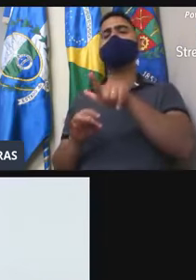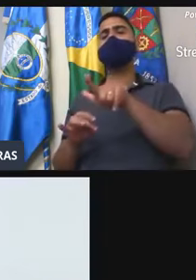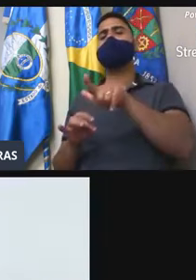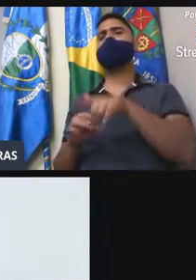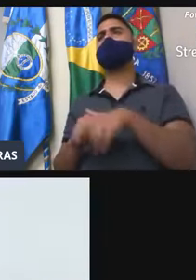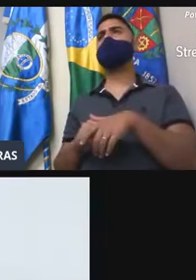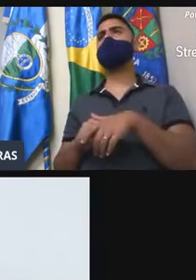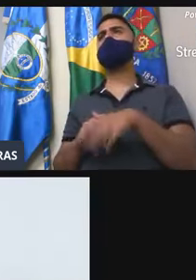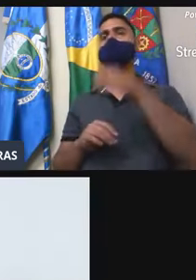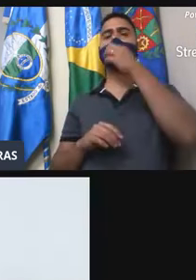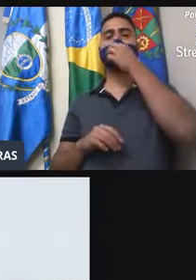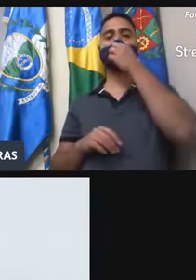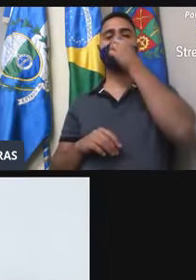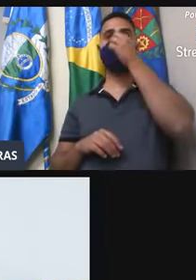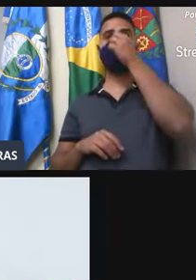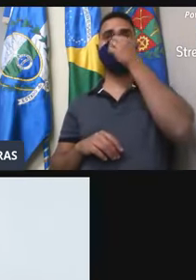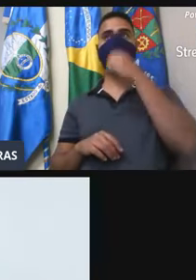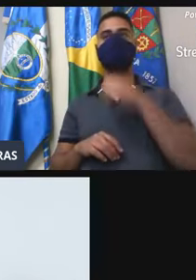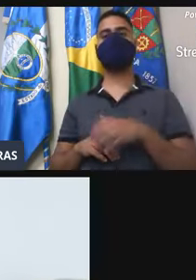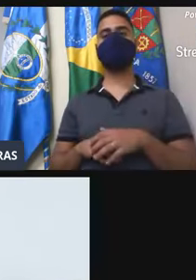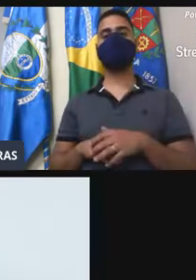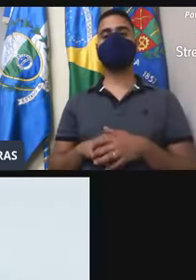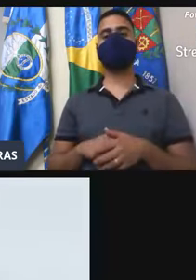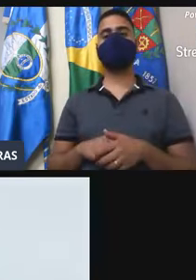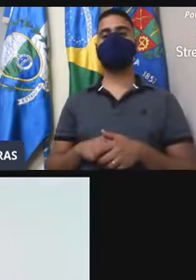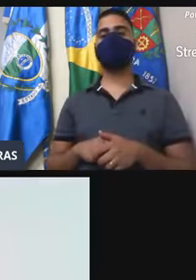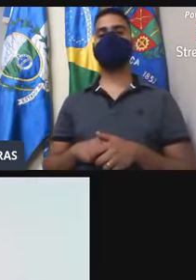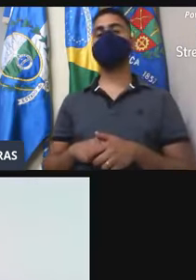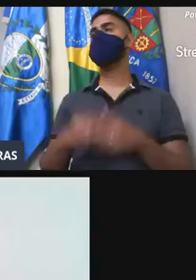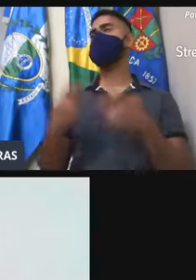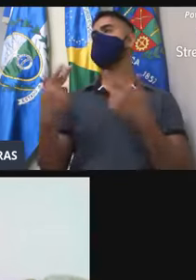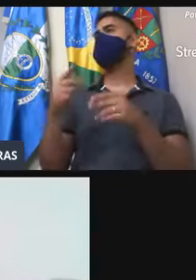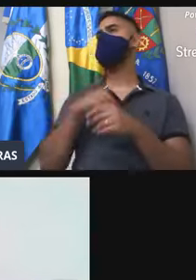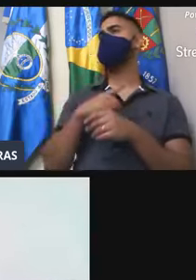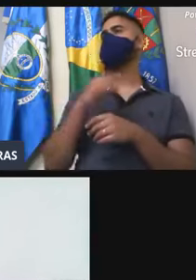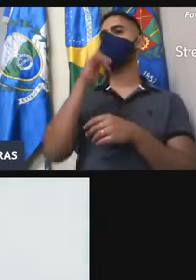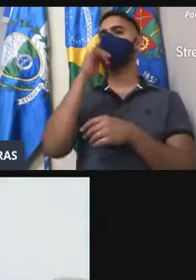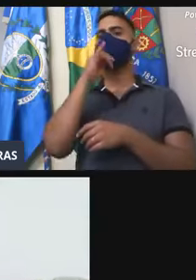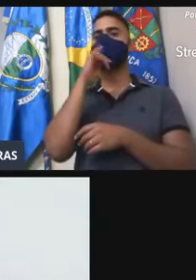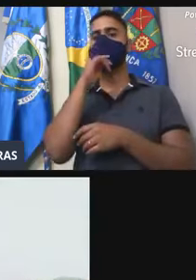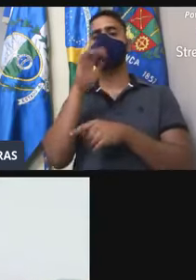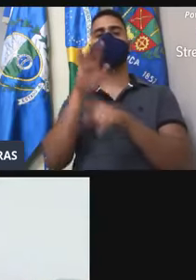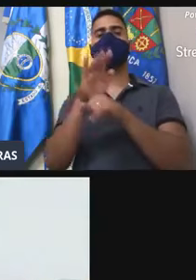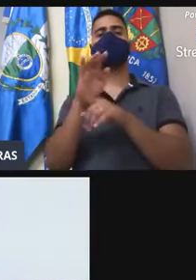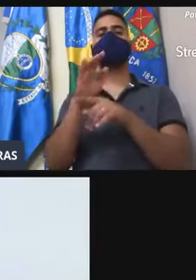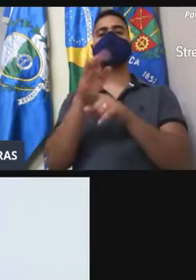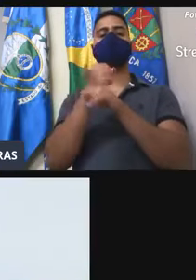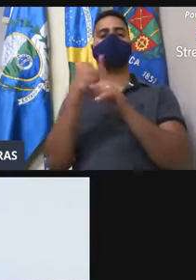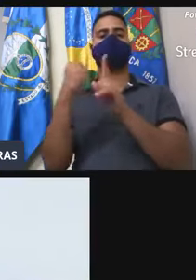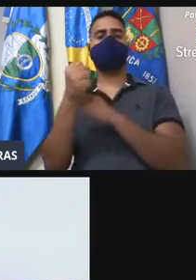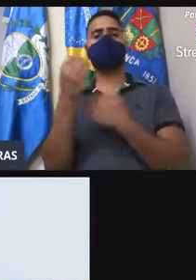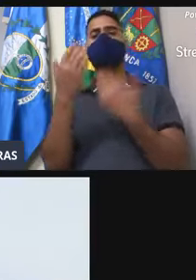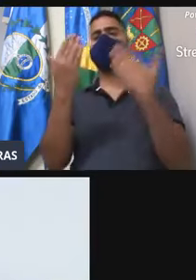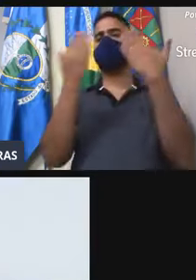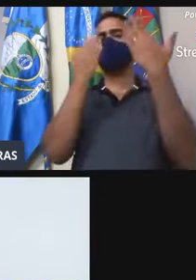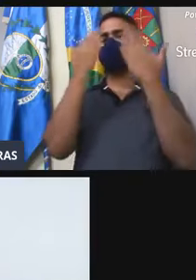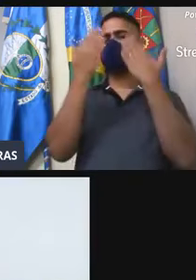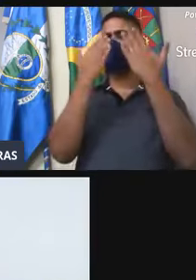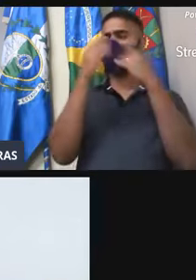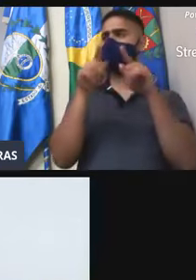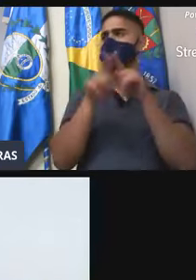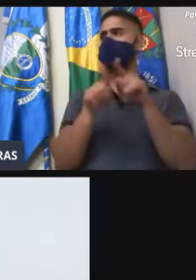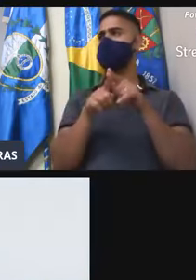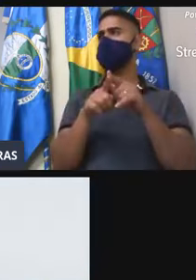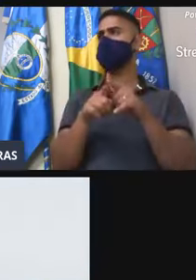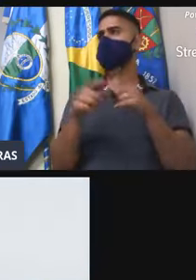mesma ação de forma técnica quando você tem o seu assistente social ou psicólogo, e faça menção que a